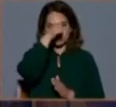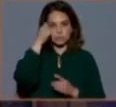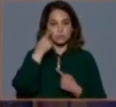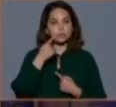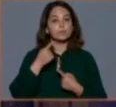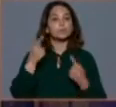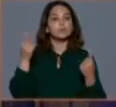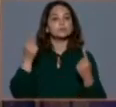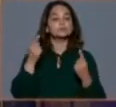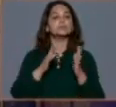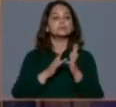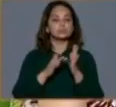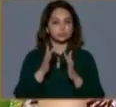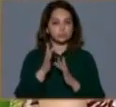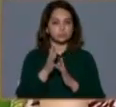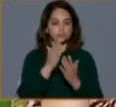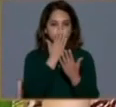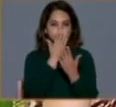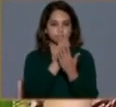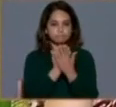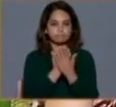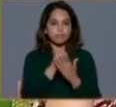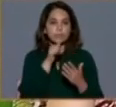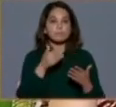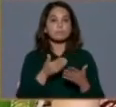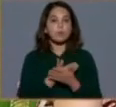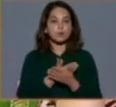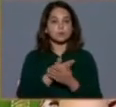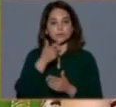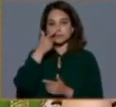mostra-nos Jesus confrontado com a morte de uma jovem.